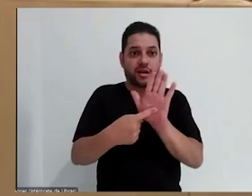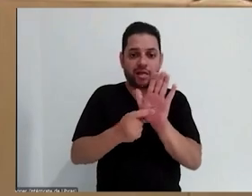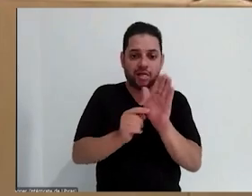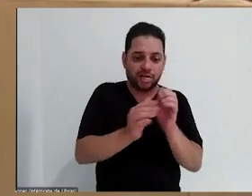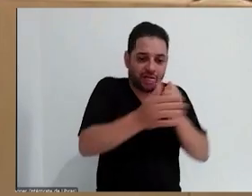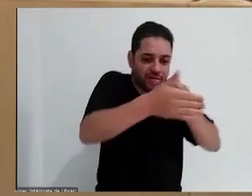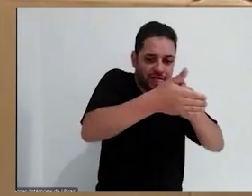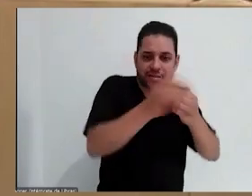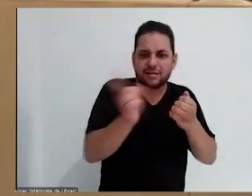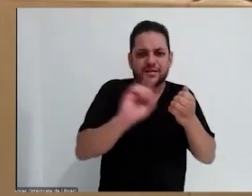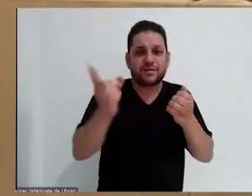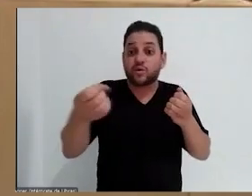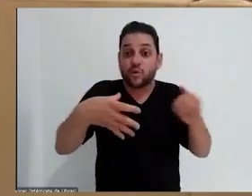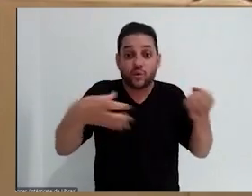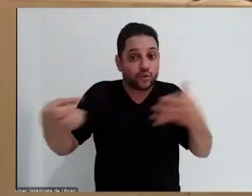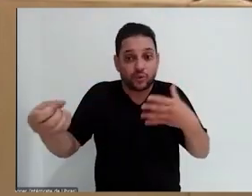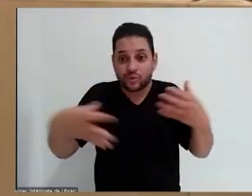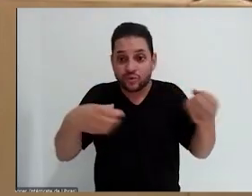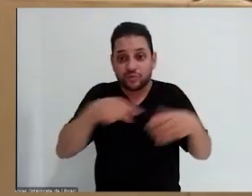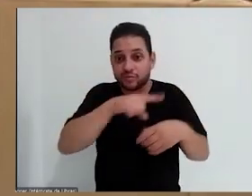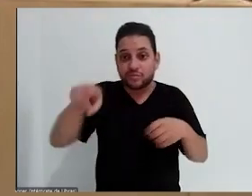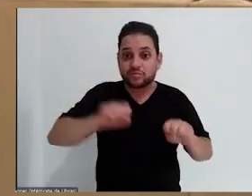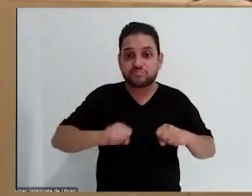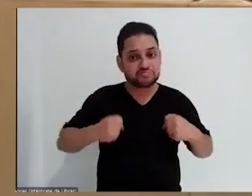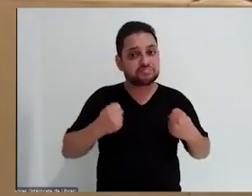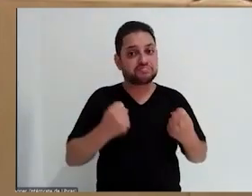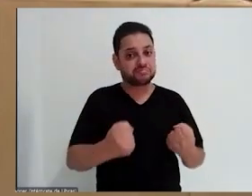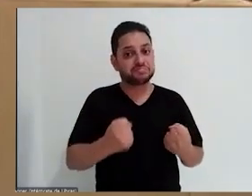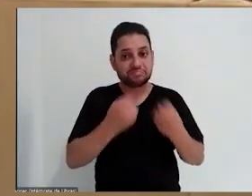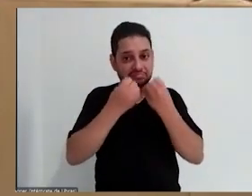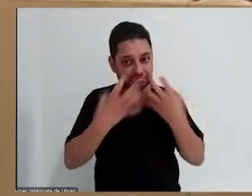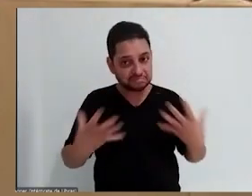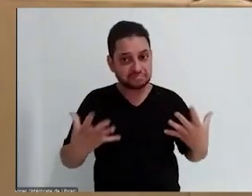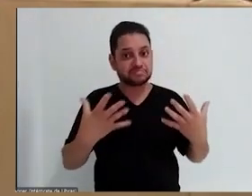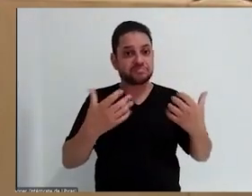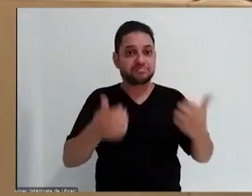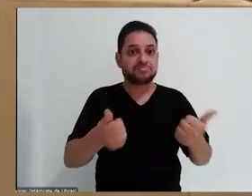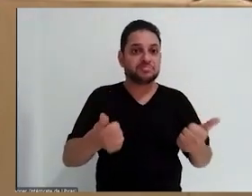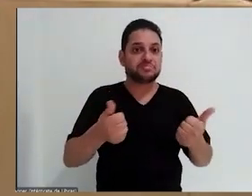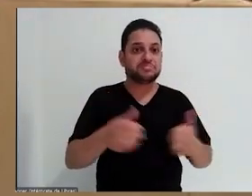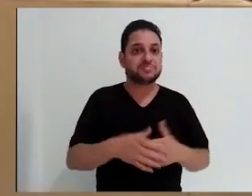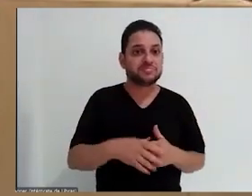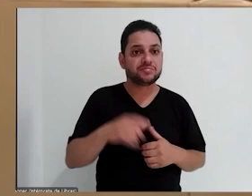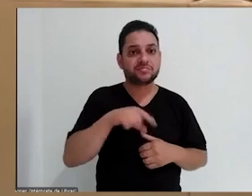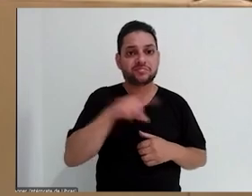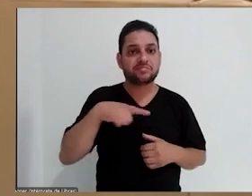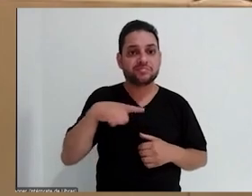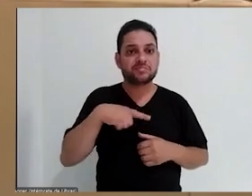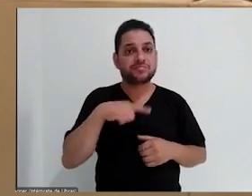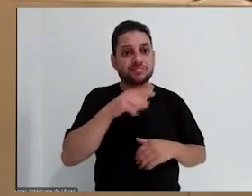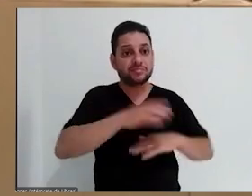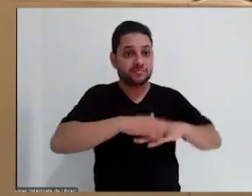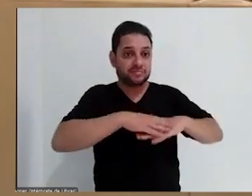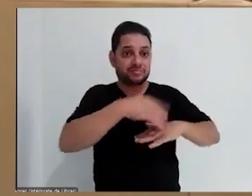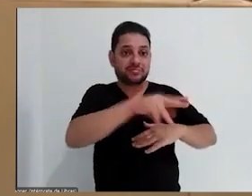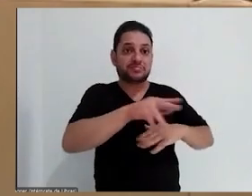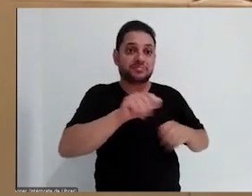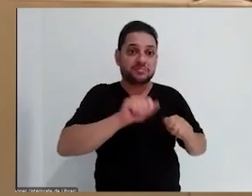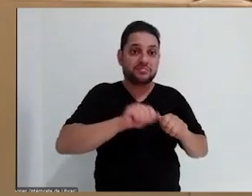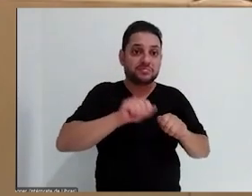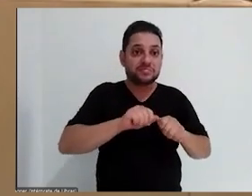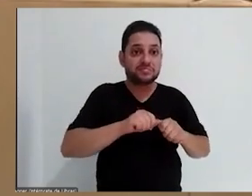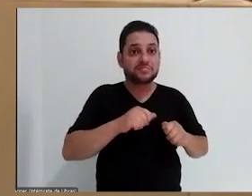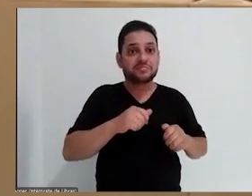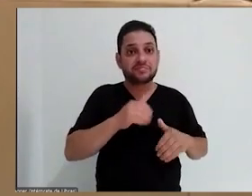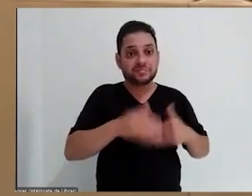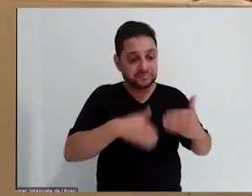que todos estão se empenhando tão bem, sendo tão vitoriosos em tudo que estão fazendo, porque está sendo muito